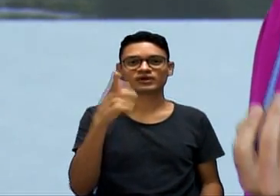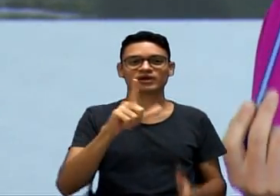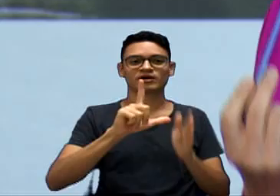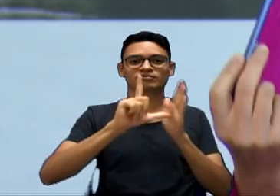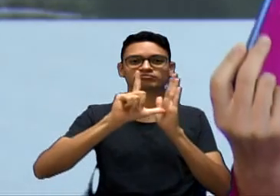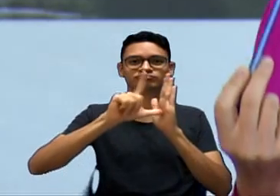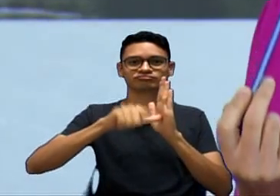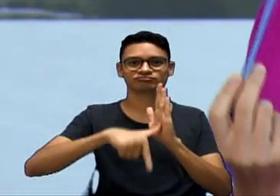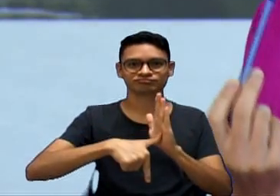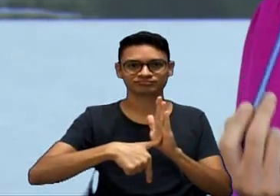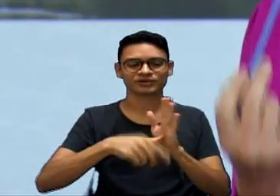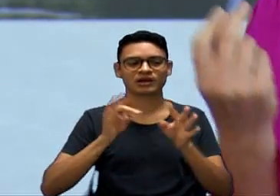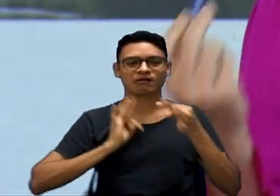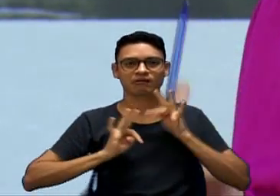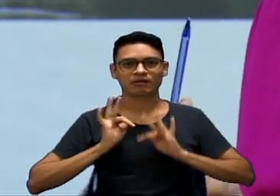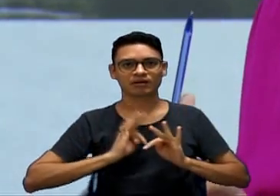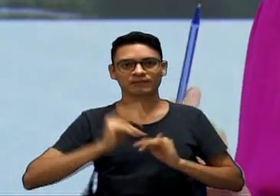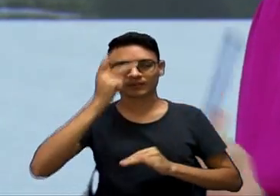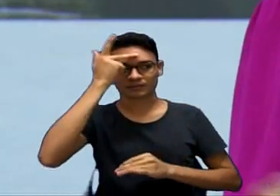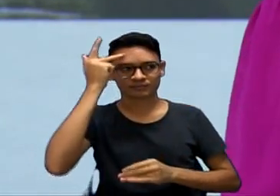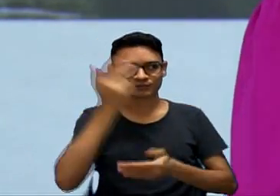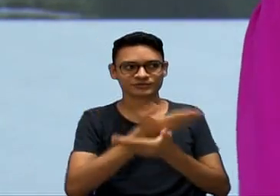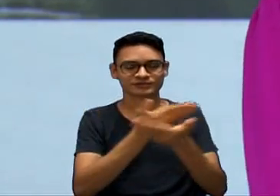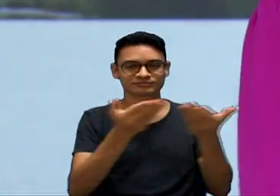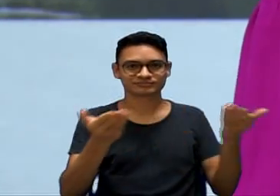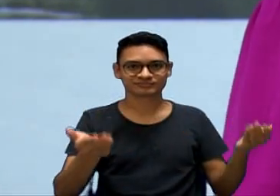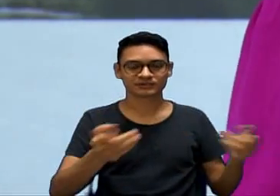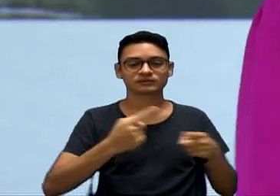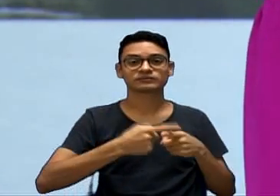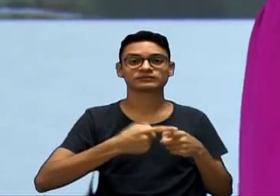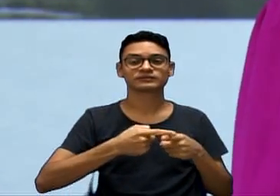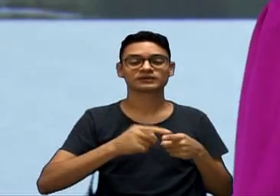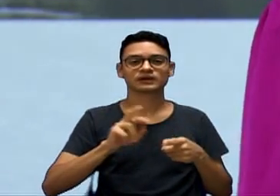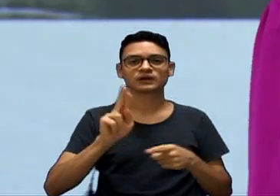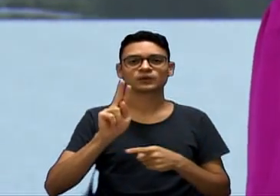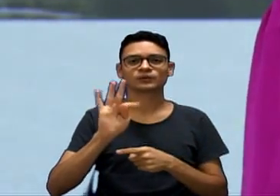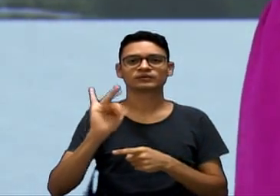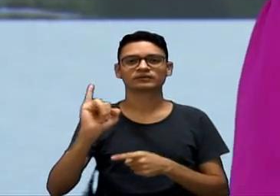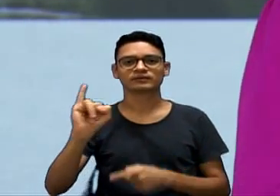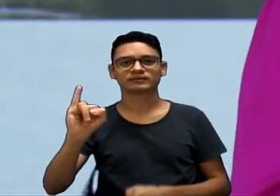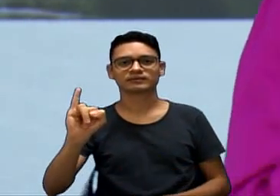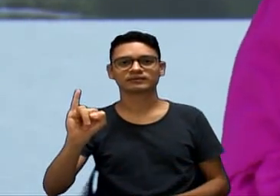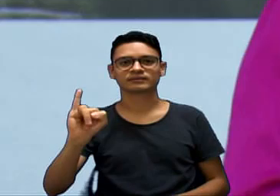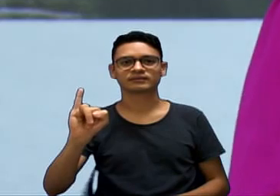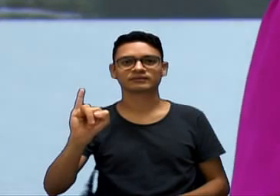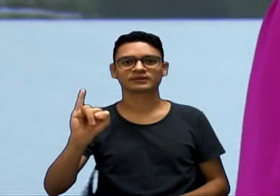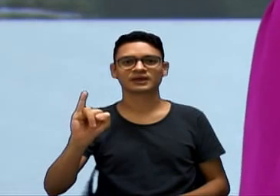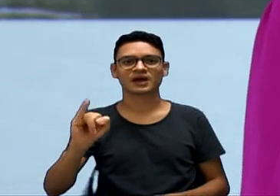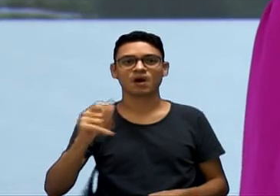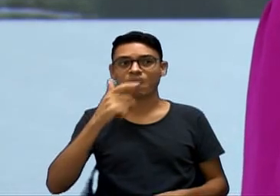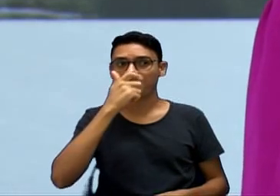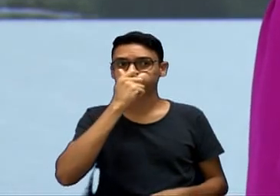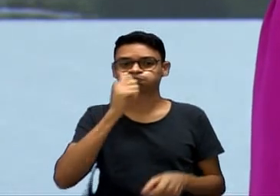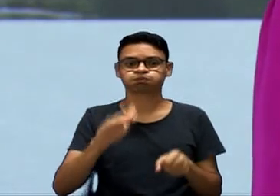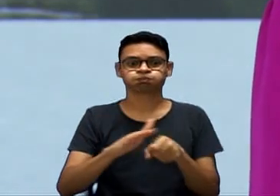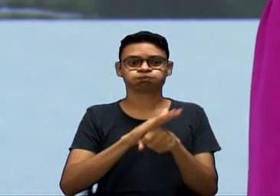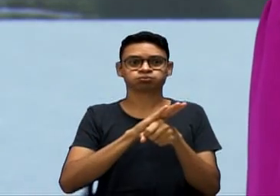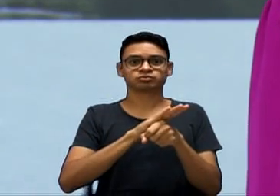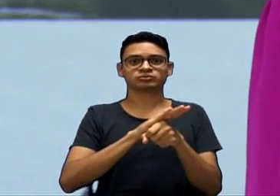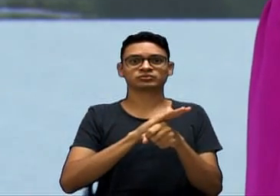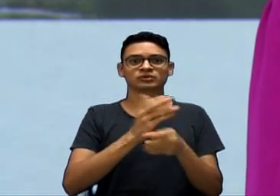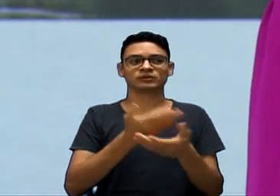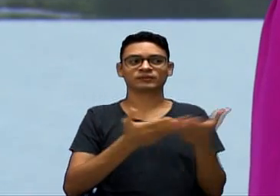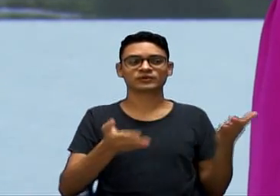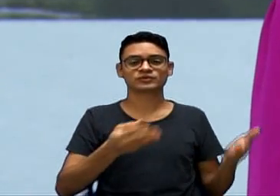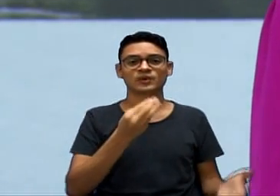atrasou o tratamento de outros tantos, porque as UTIs foram assim, lotadas, quando essas